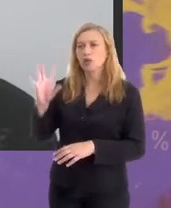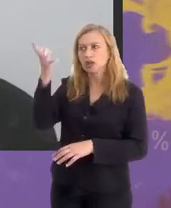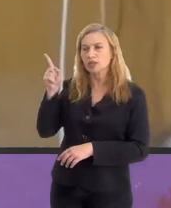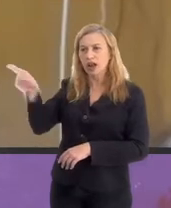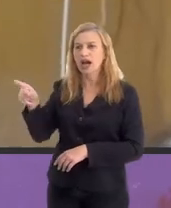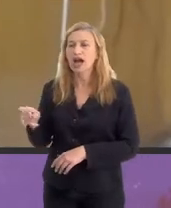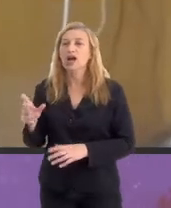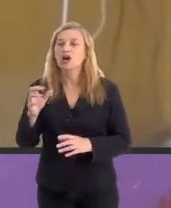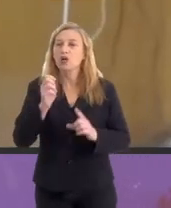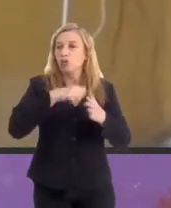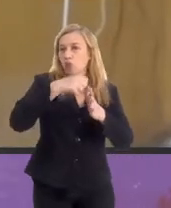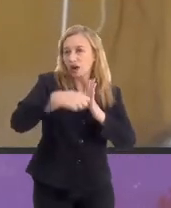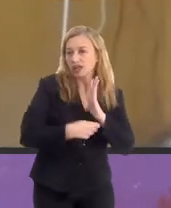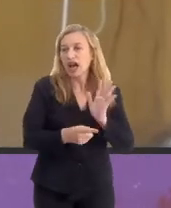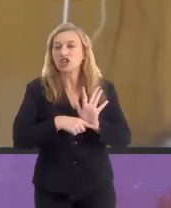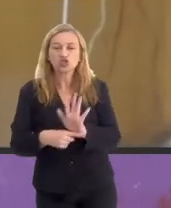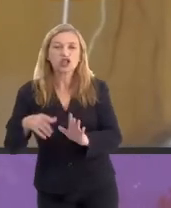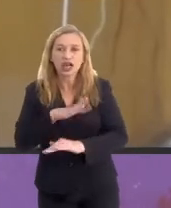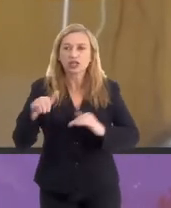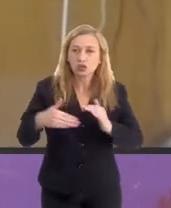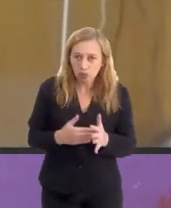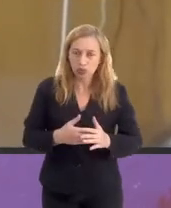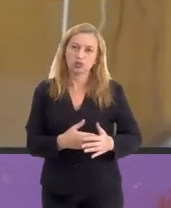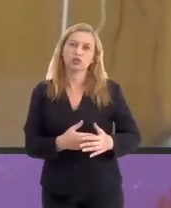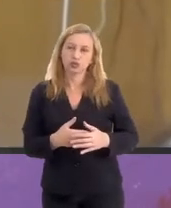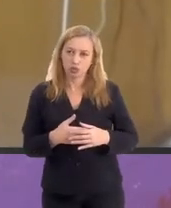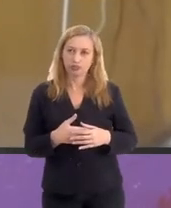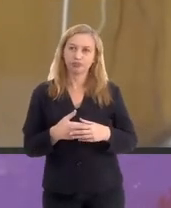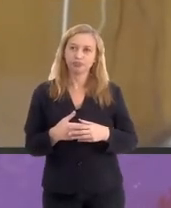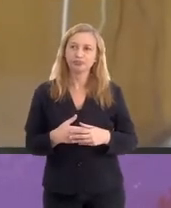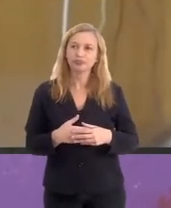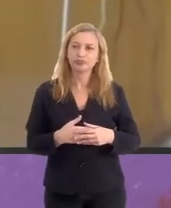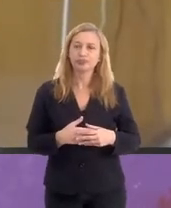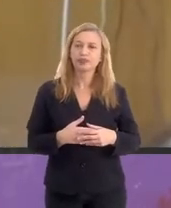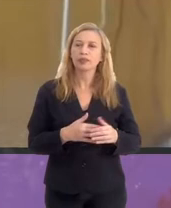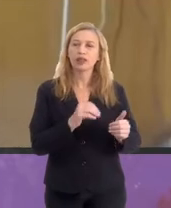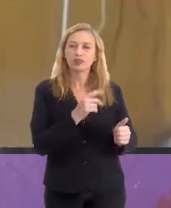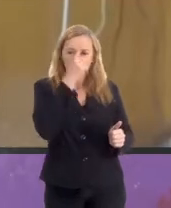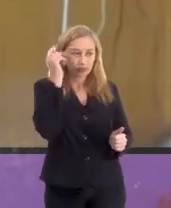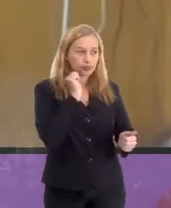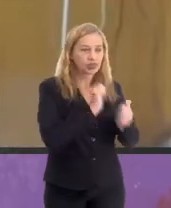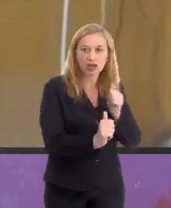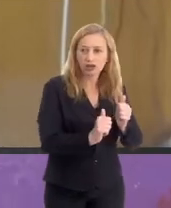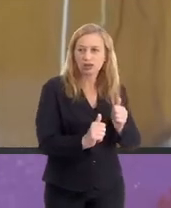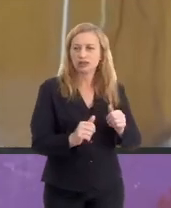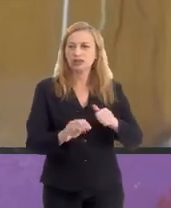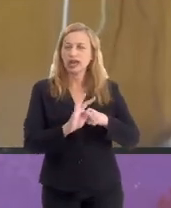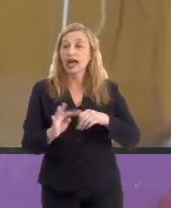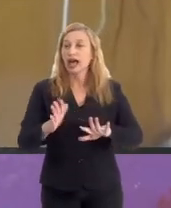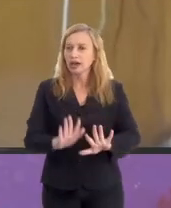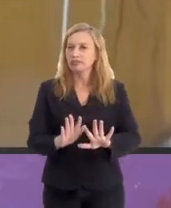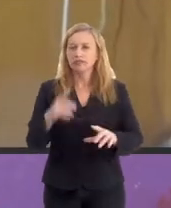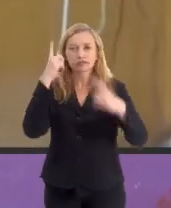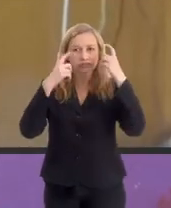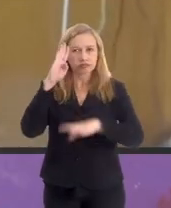alto nível na Europa Então na verdade o calendário acaba favorecendo todo mundo a reboque de interesses todos estarão os jogadores no seu auge técnico